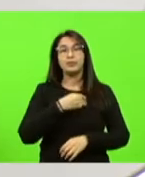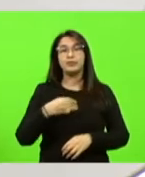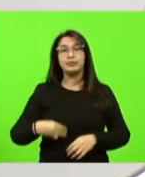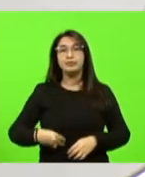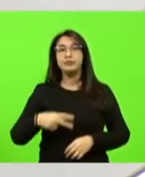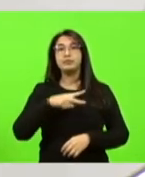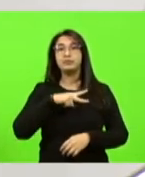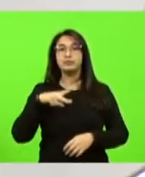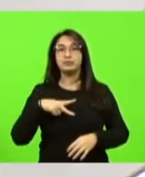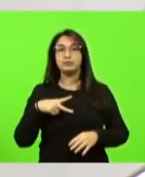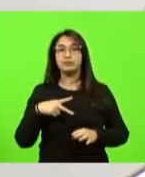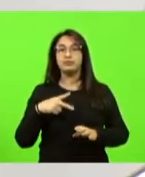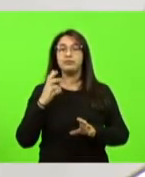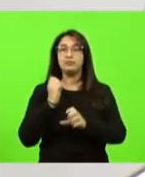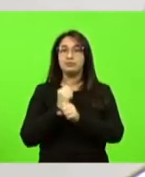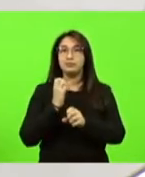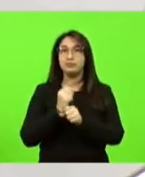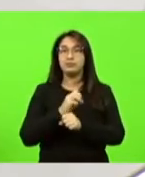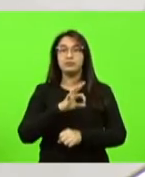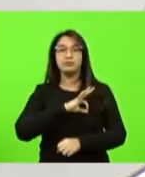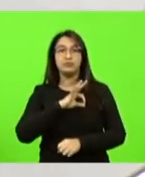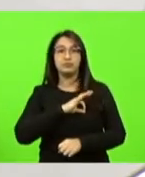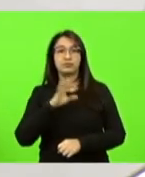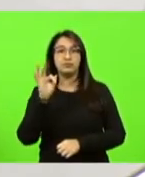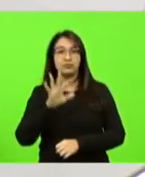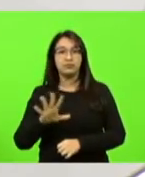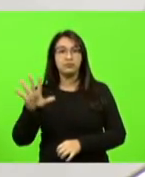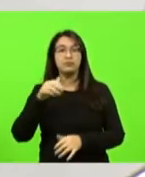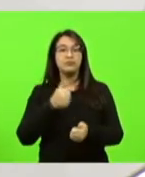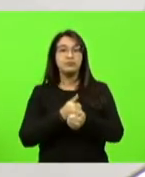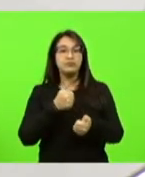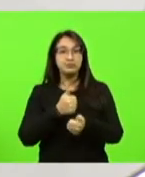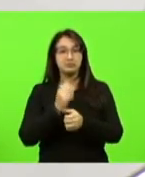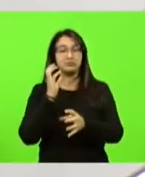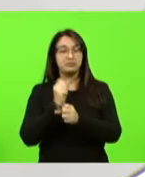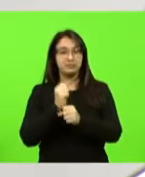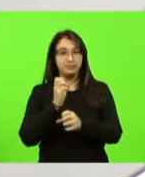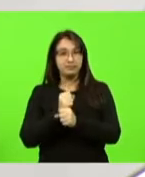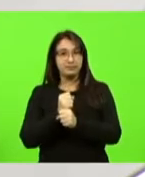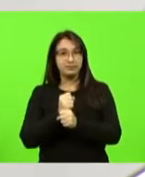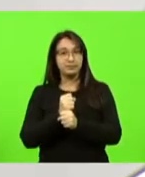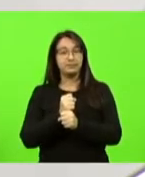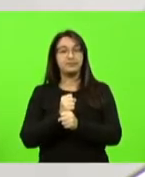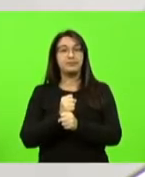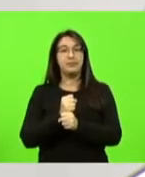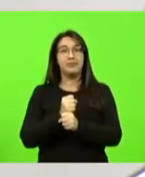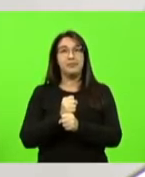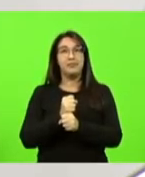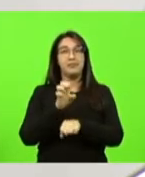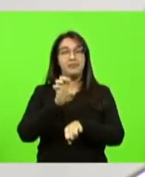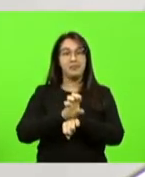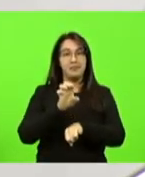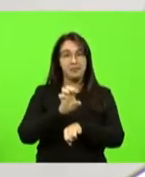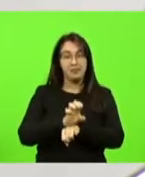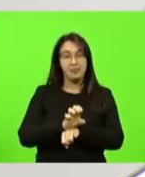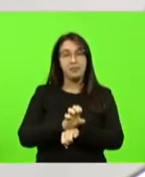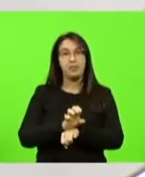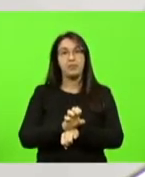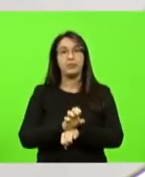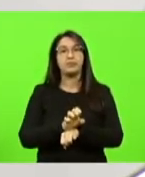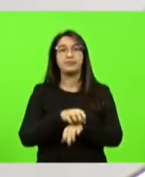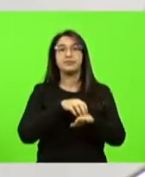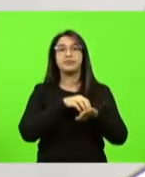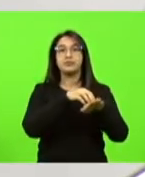Estado, Polícia Civil, Polícia Federal, Tribunal de Contas da União, Tribunal de Contas do Estado, Agência Nacional de